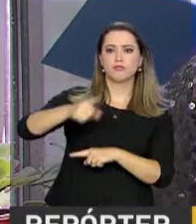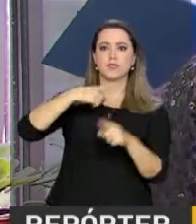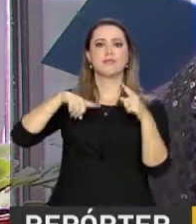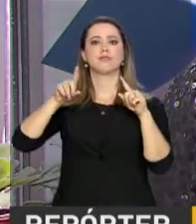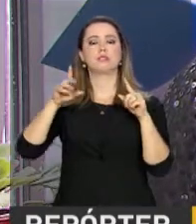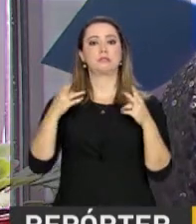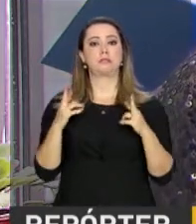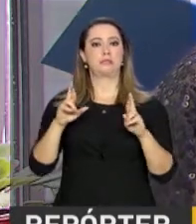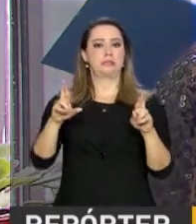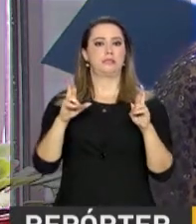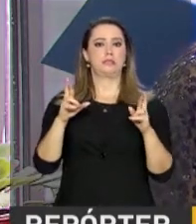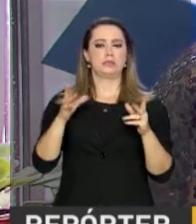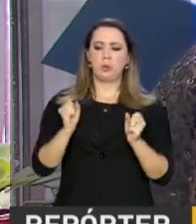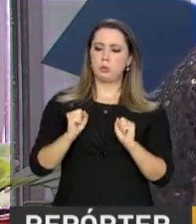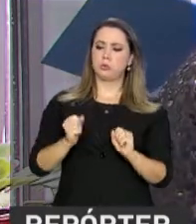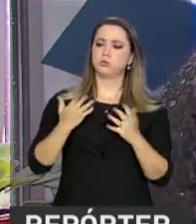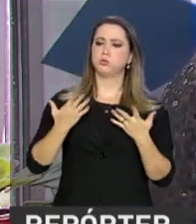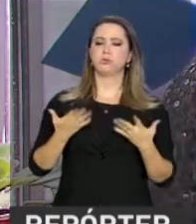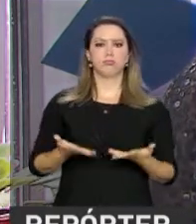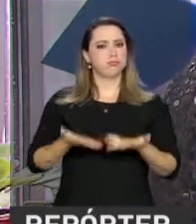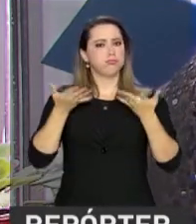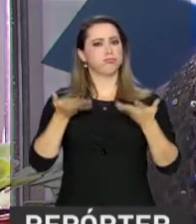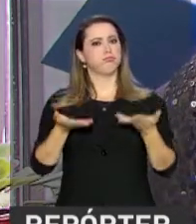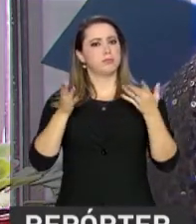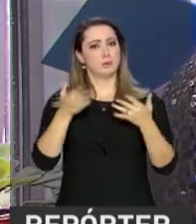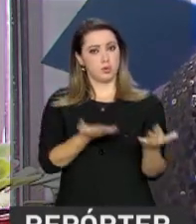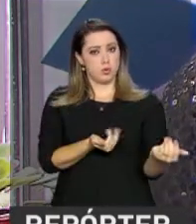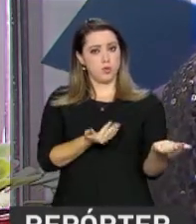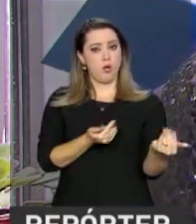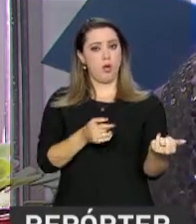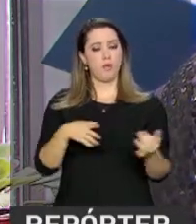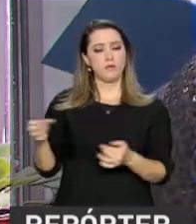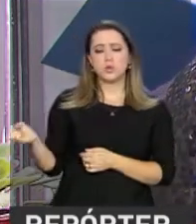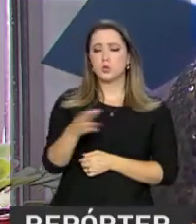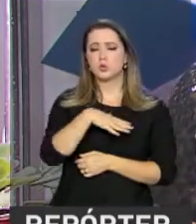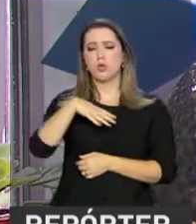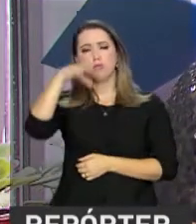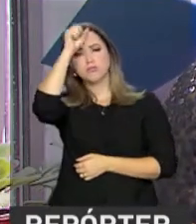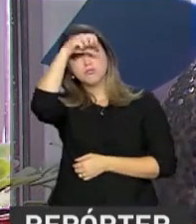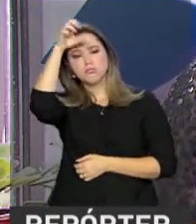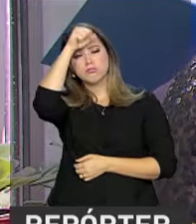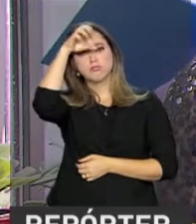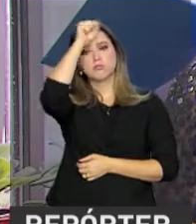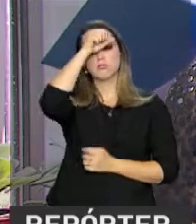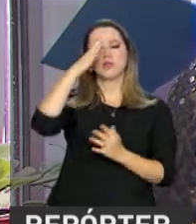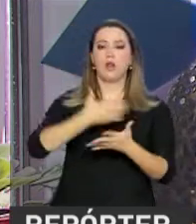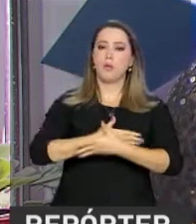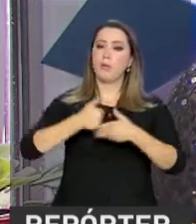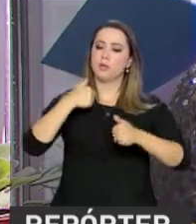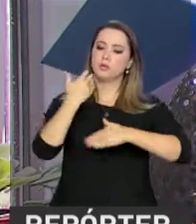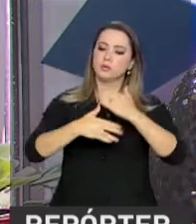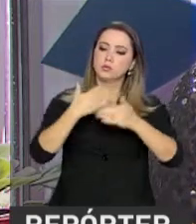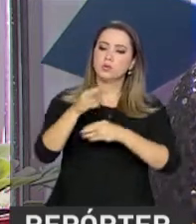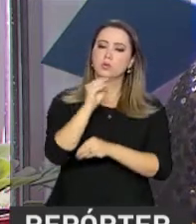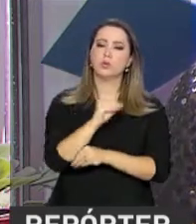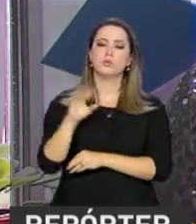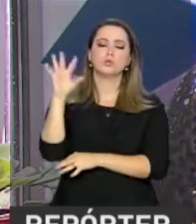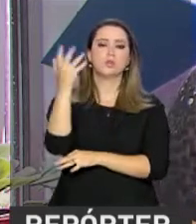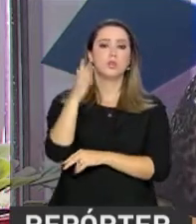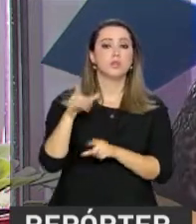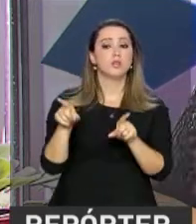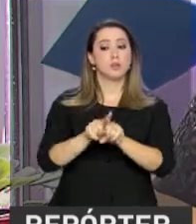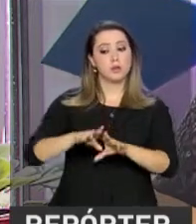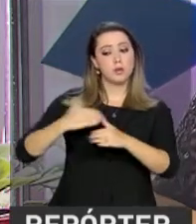de empoderamento desses jovens de novos conhecimentos que possam favorecer a sustentabilidade eo desenvolvimento